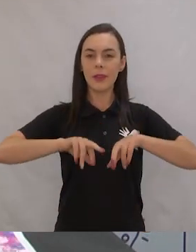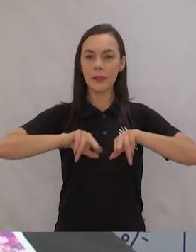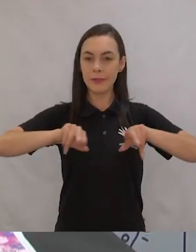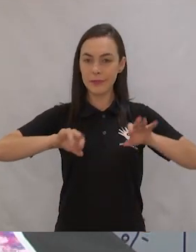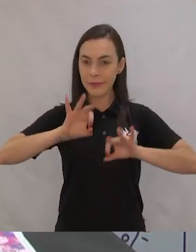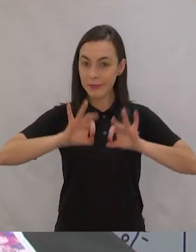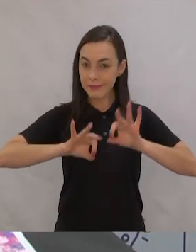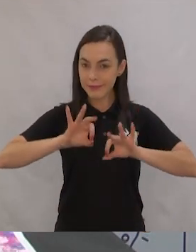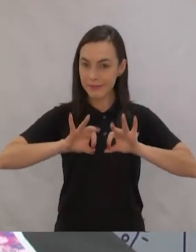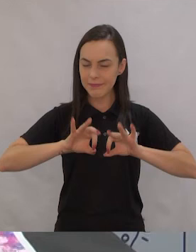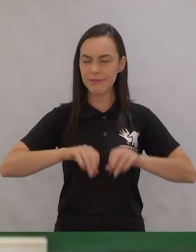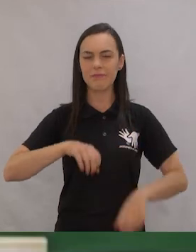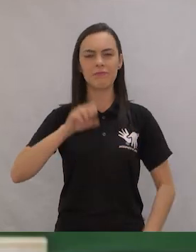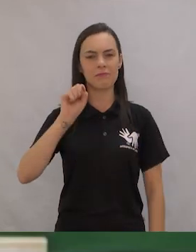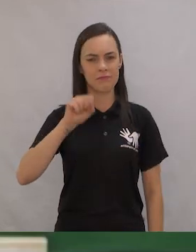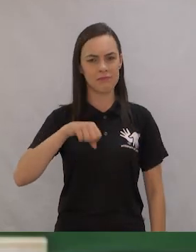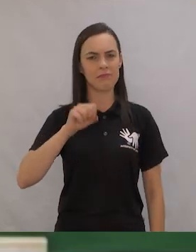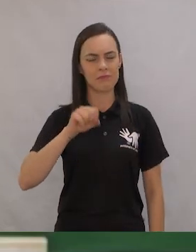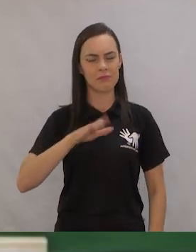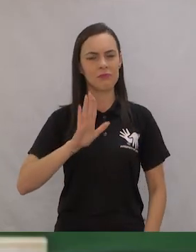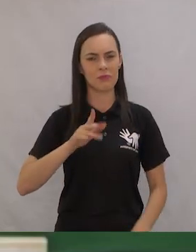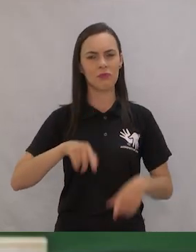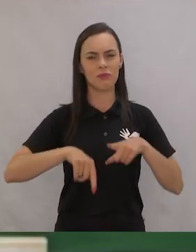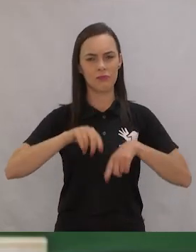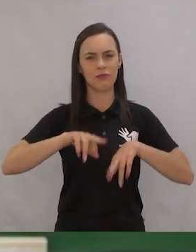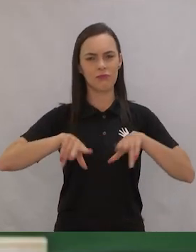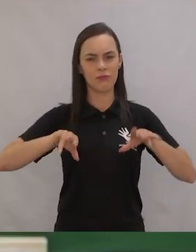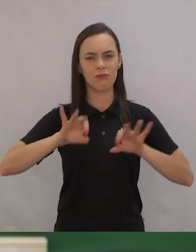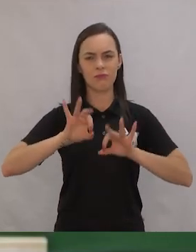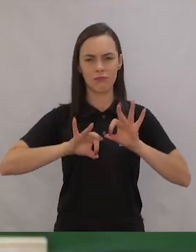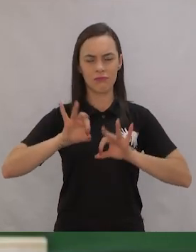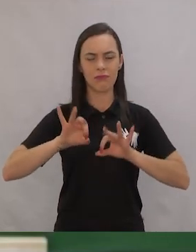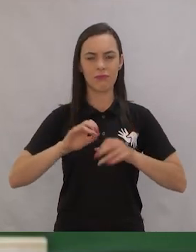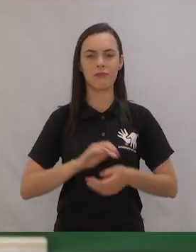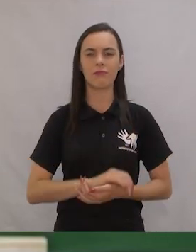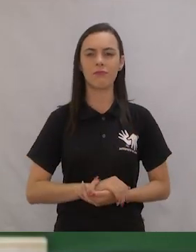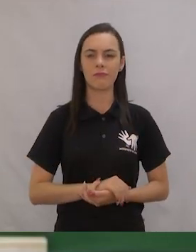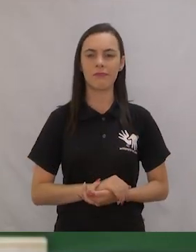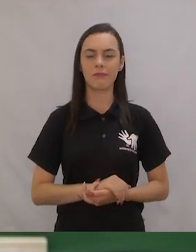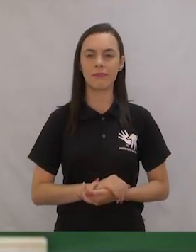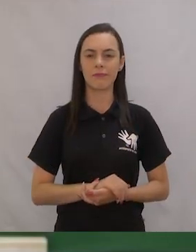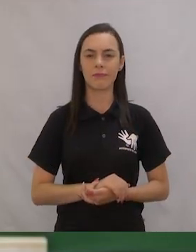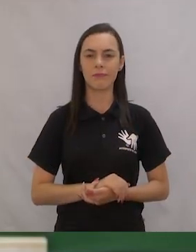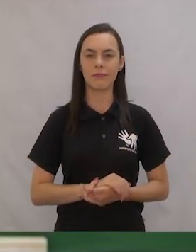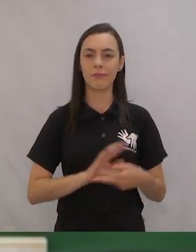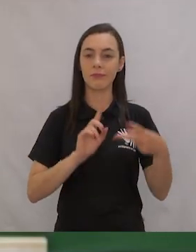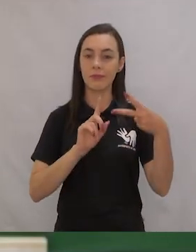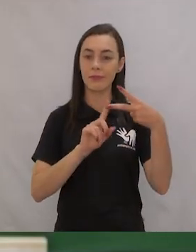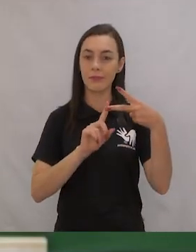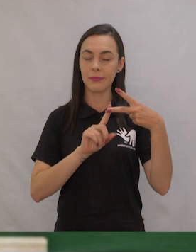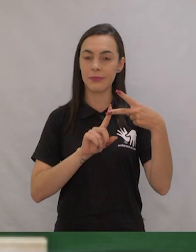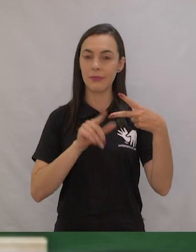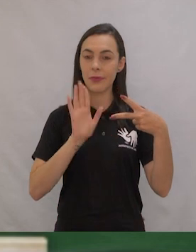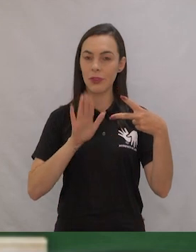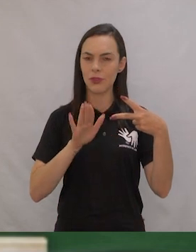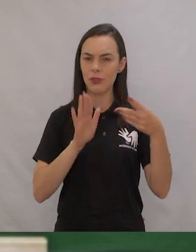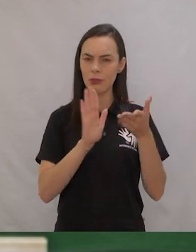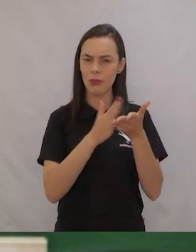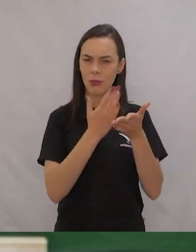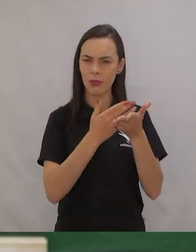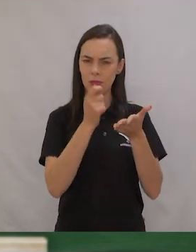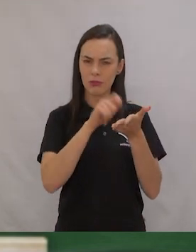os nossos materiais? Sim, separamos os nossos materiais. Nós fizemos o